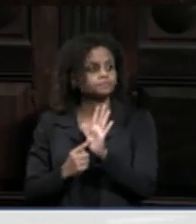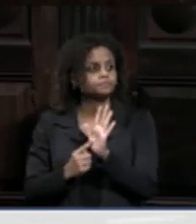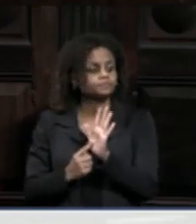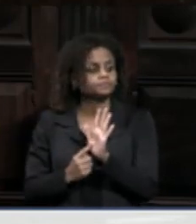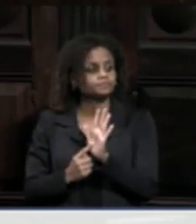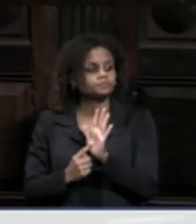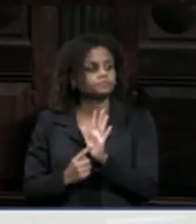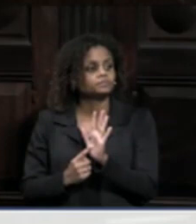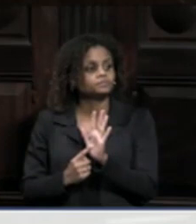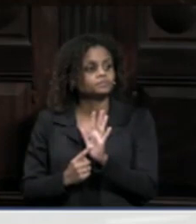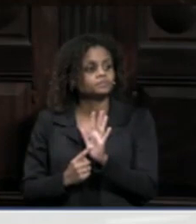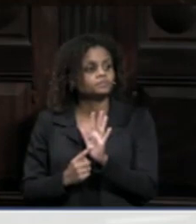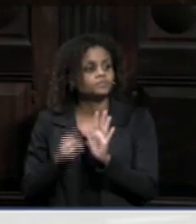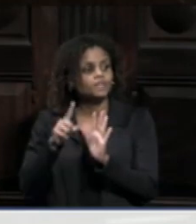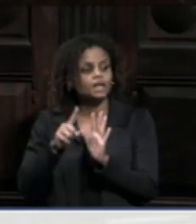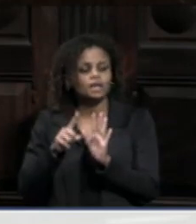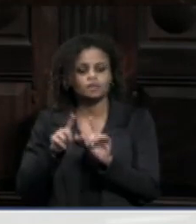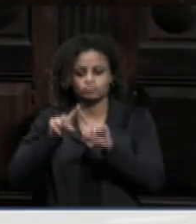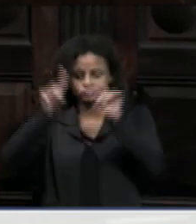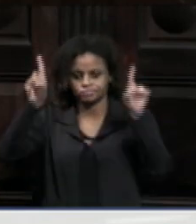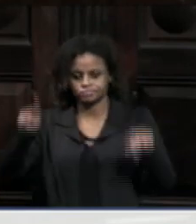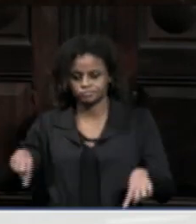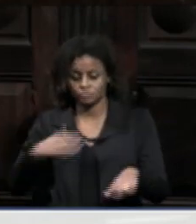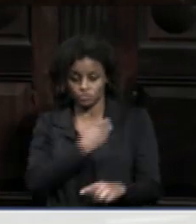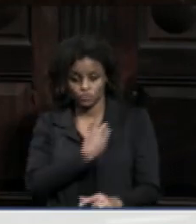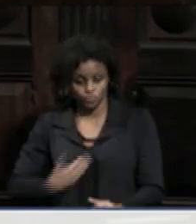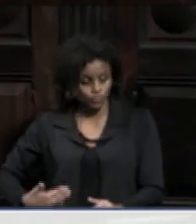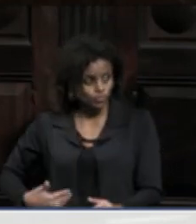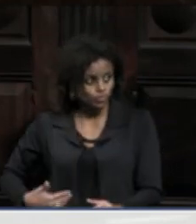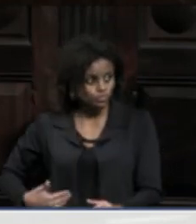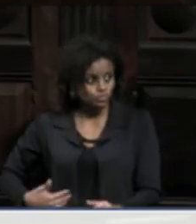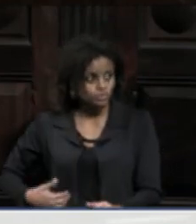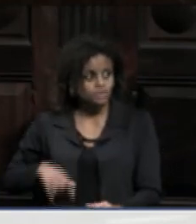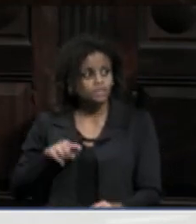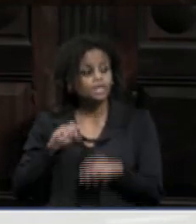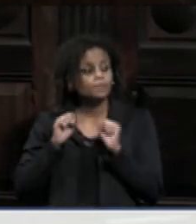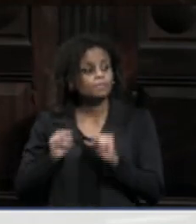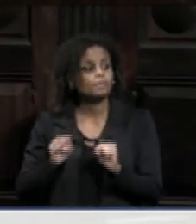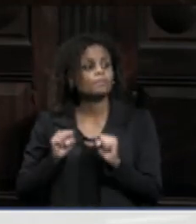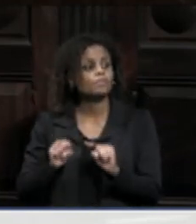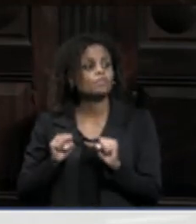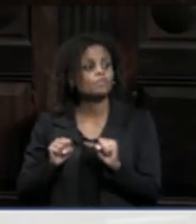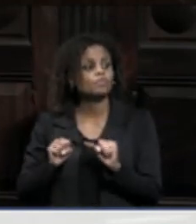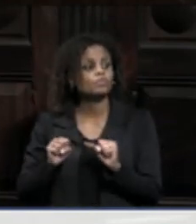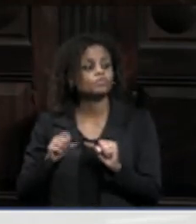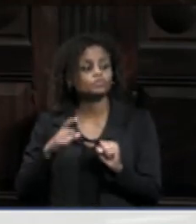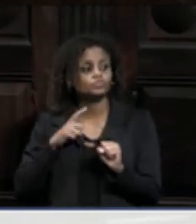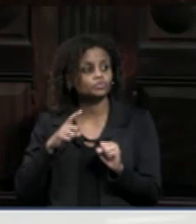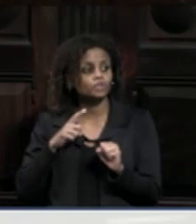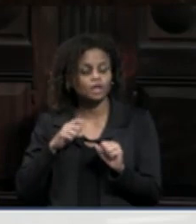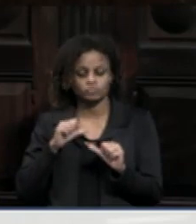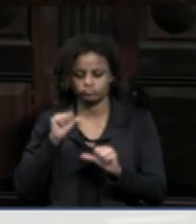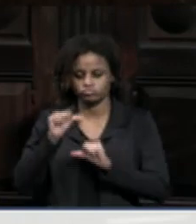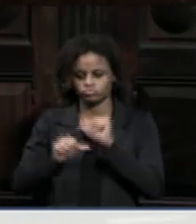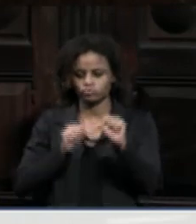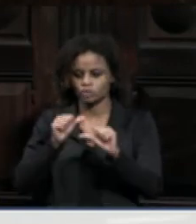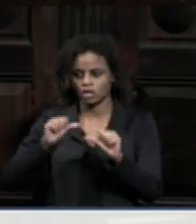que o funcionarismo público pode ter reajuste